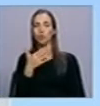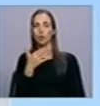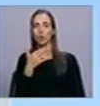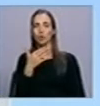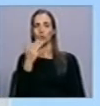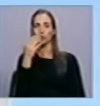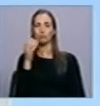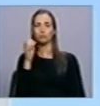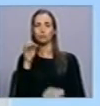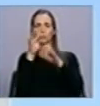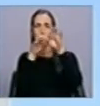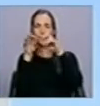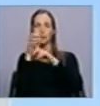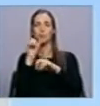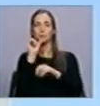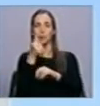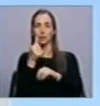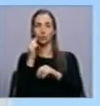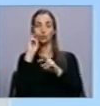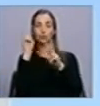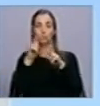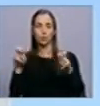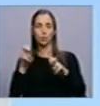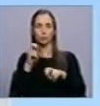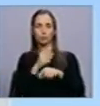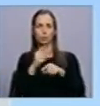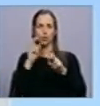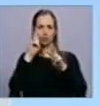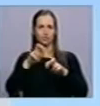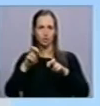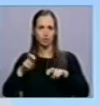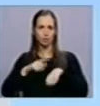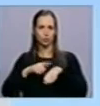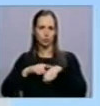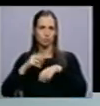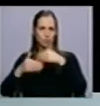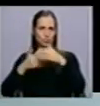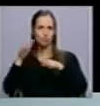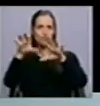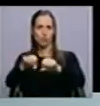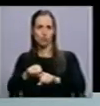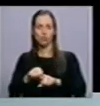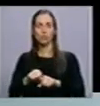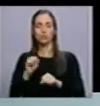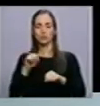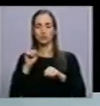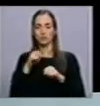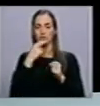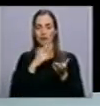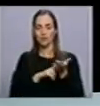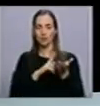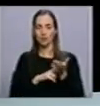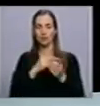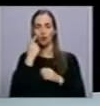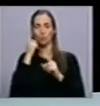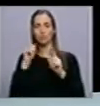que foi descoberto numa mistura de investigações dispersas no tempo. É verdade, olha, e se calhar vamos começar